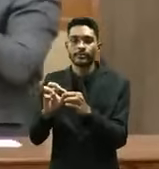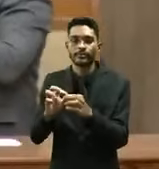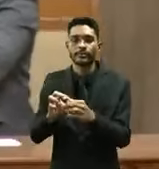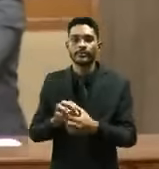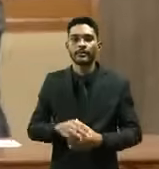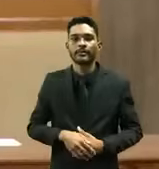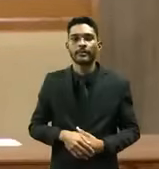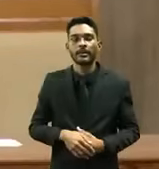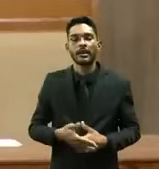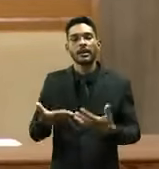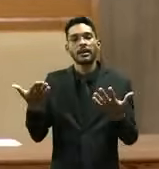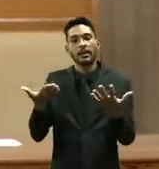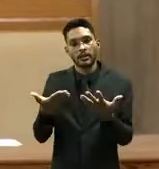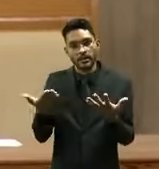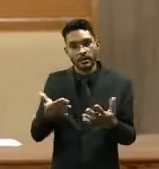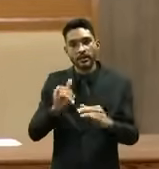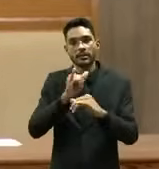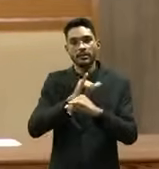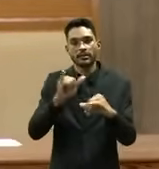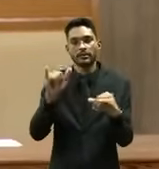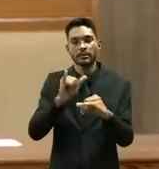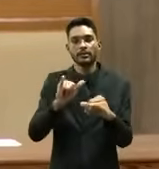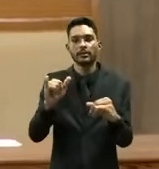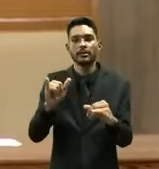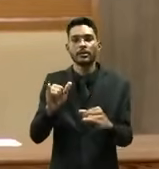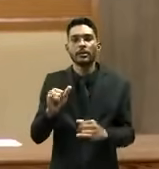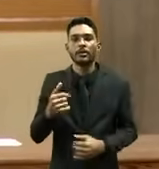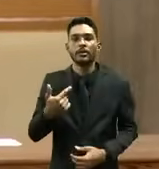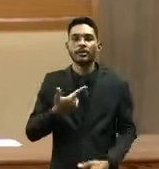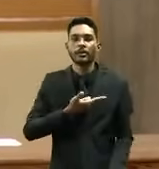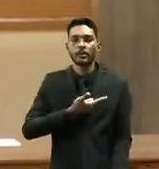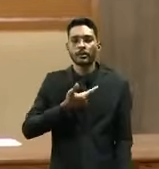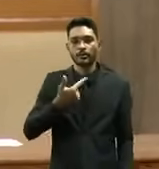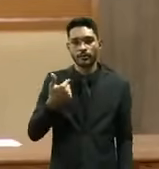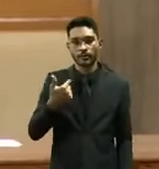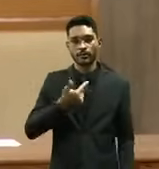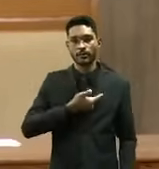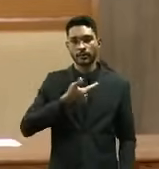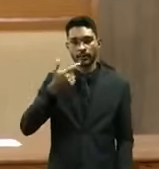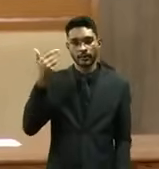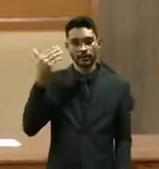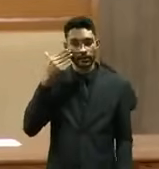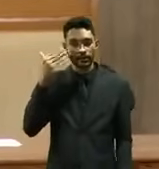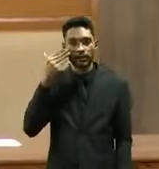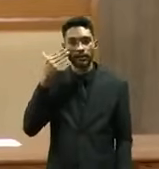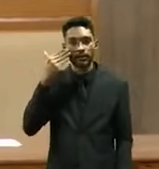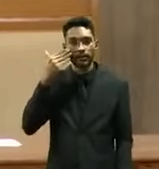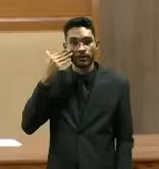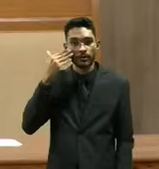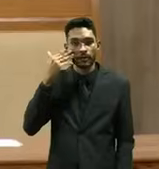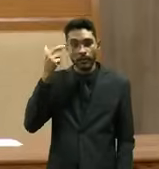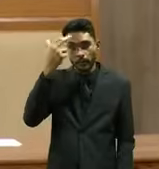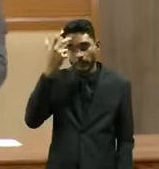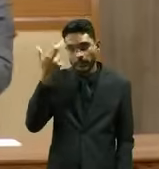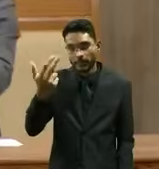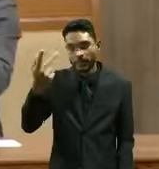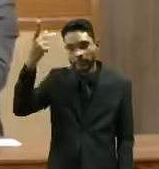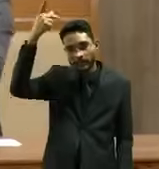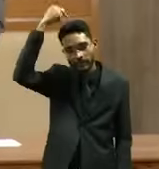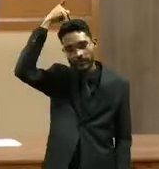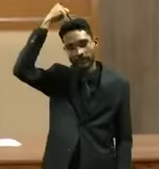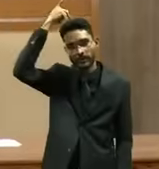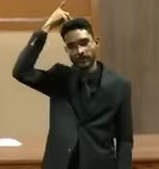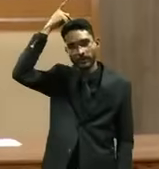eu dizer uma coisa para você quando nós atentamos para a história do pentecostalismo meus irmãos Ouçam bem quando nós